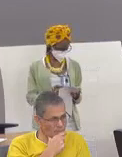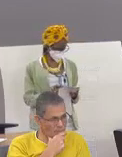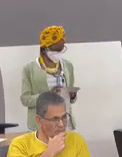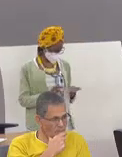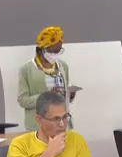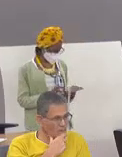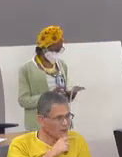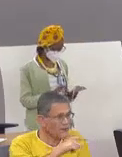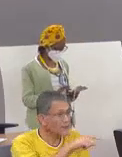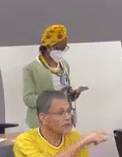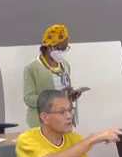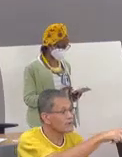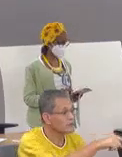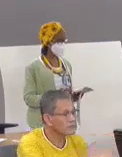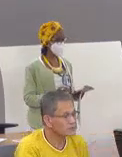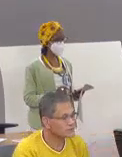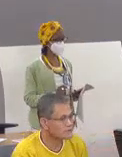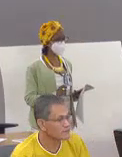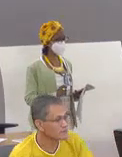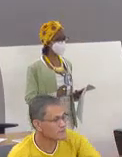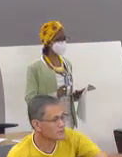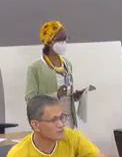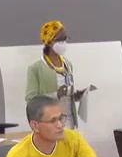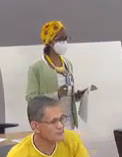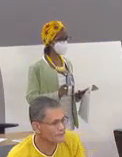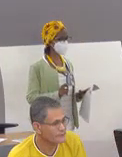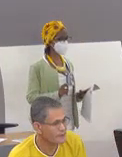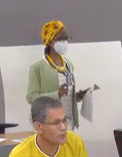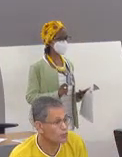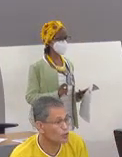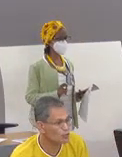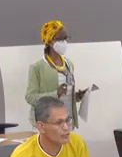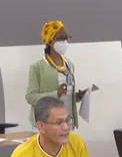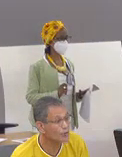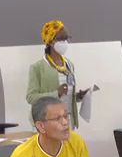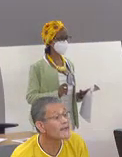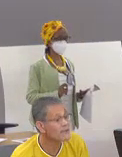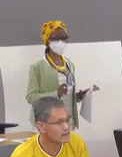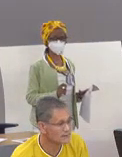é uma pergunta quem aqui já tinha vindo na Assembleia Legislativa